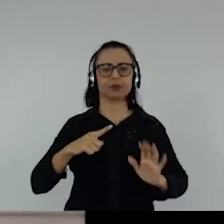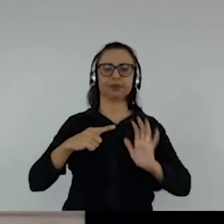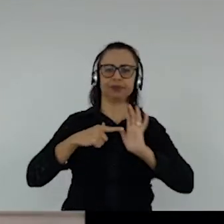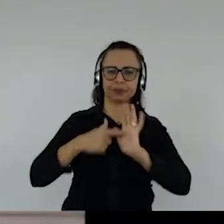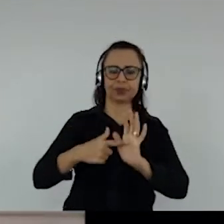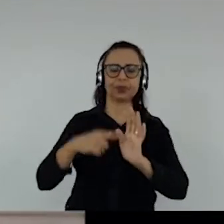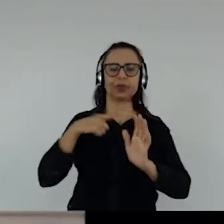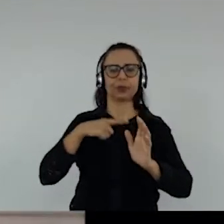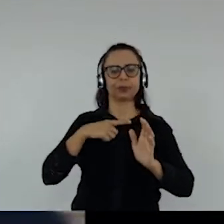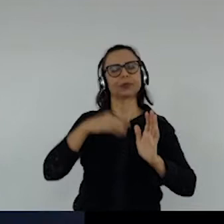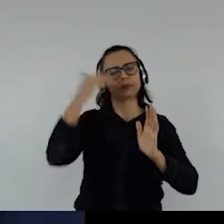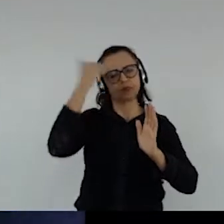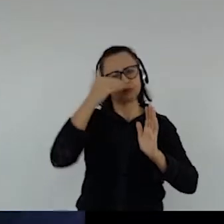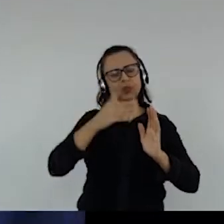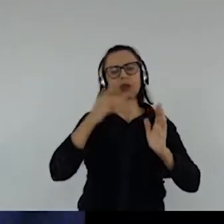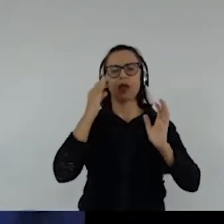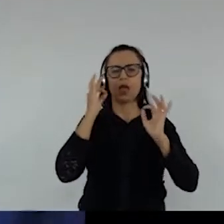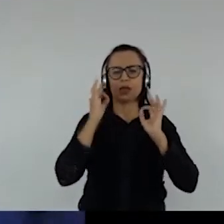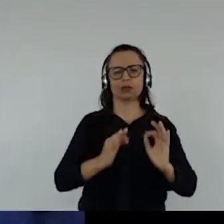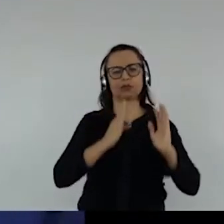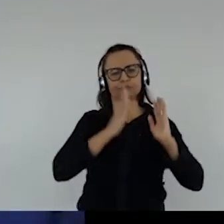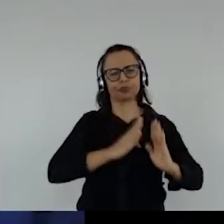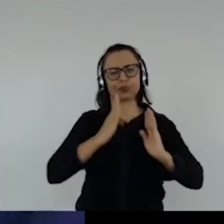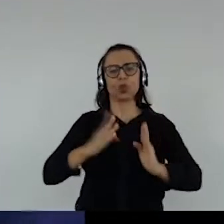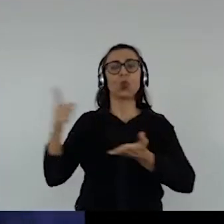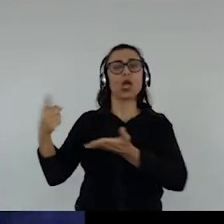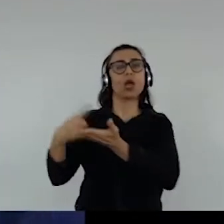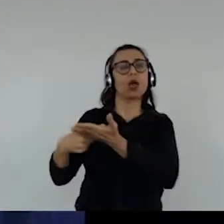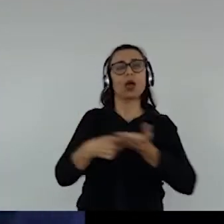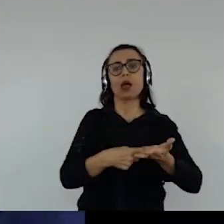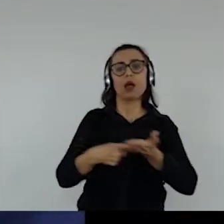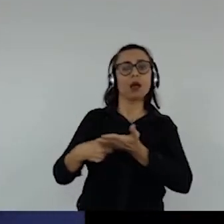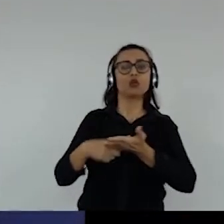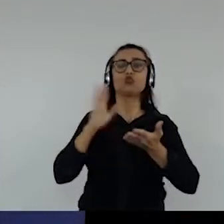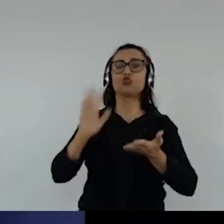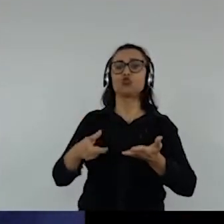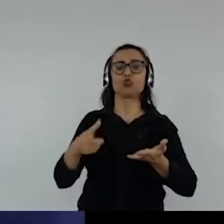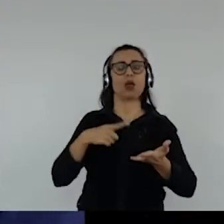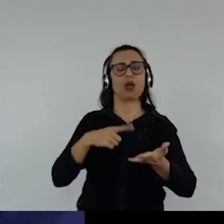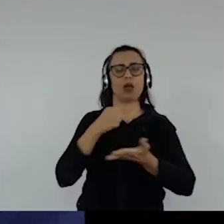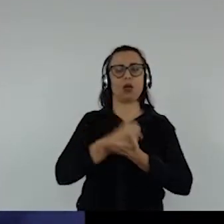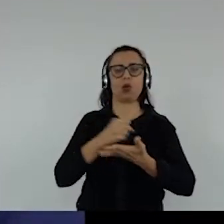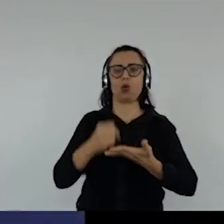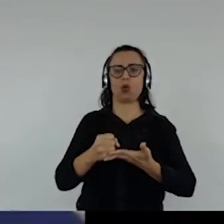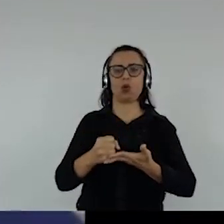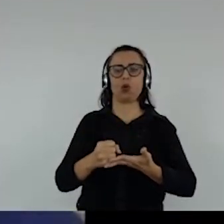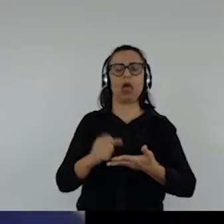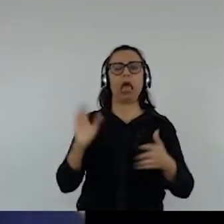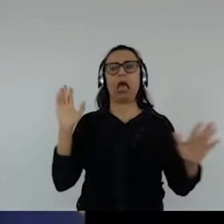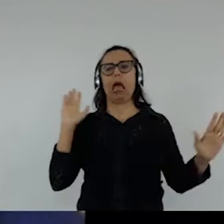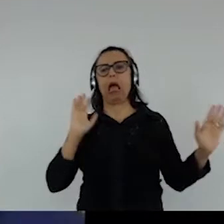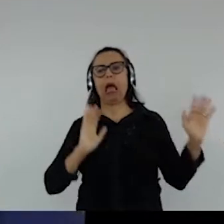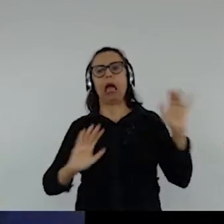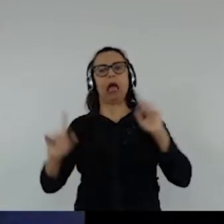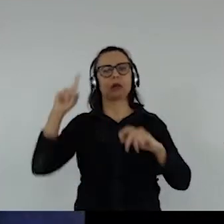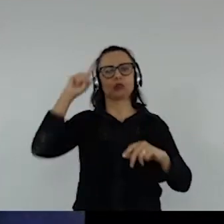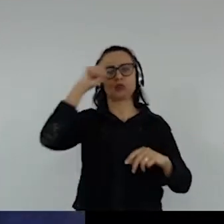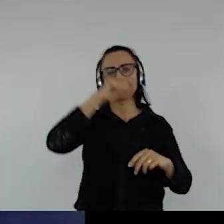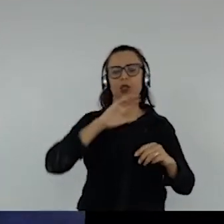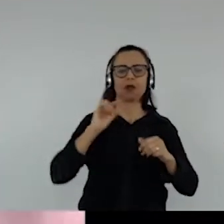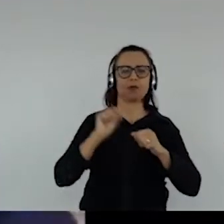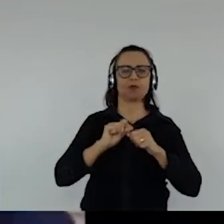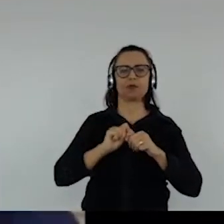cumprindo todas as prestações que ajustou no contrato. Não tem sentido, na primeira dificuldade que tiver no cumprimento,